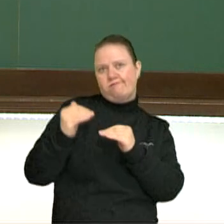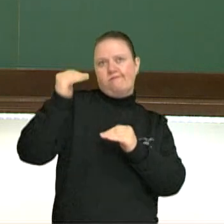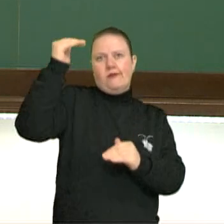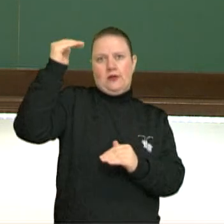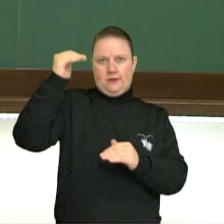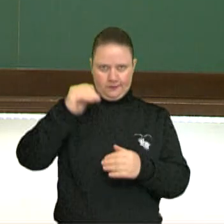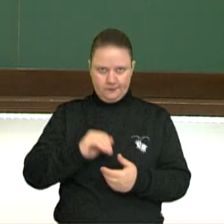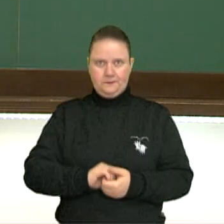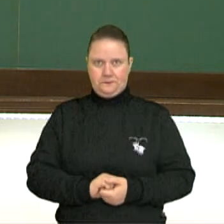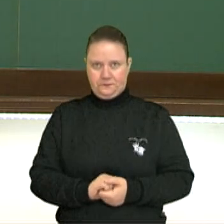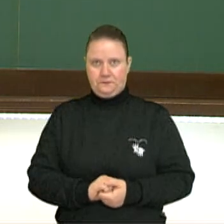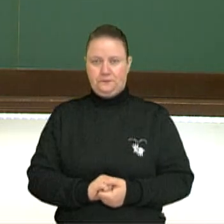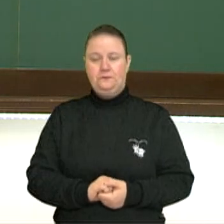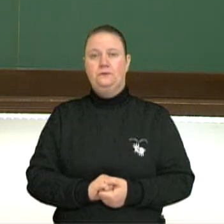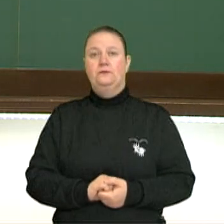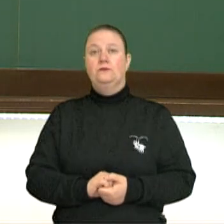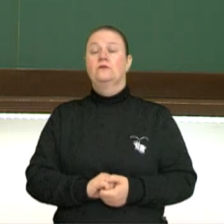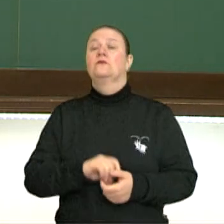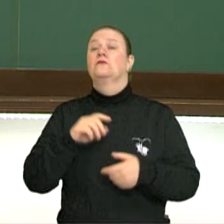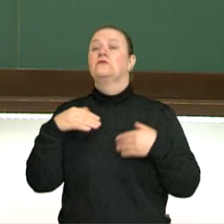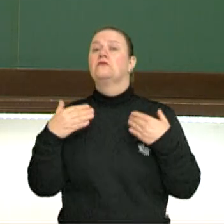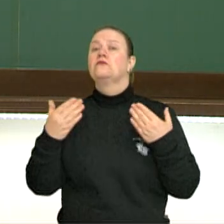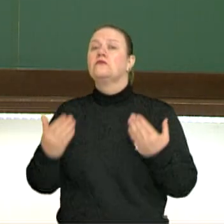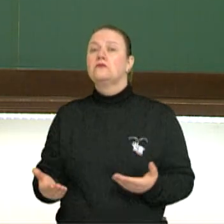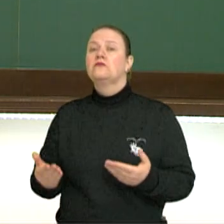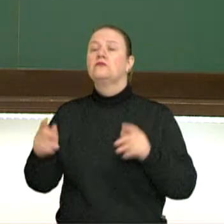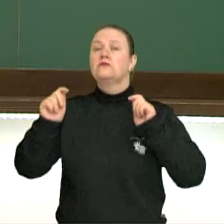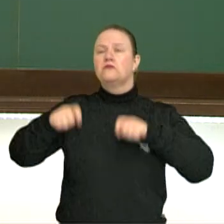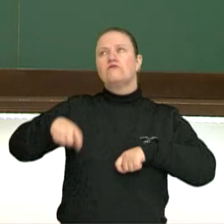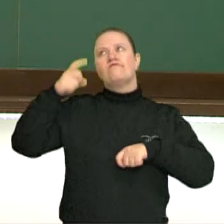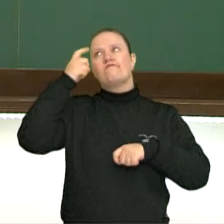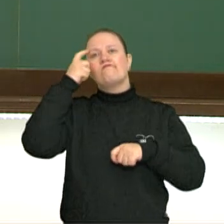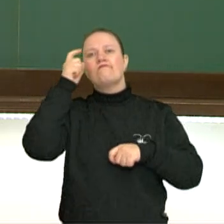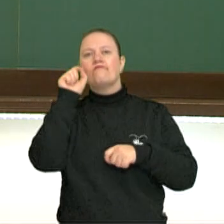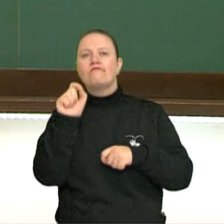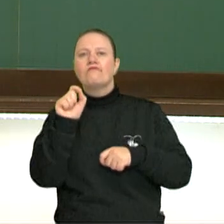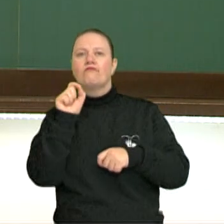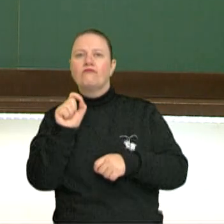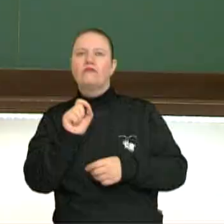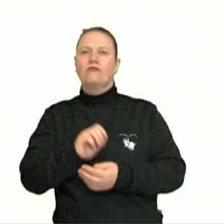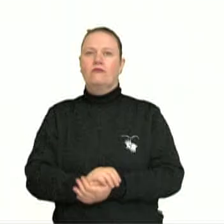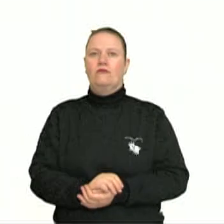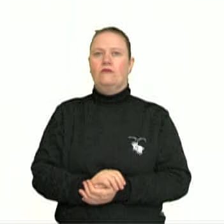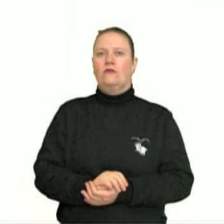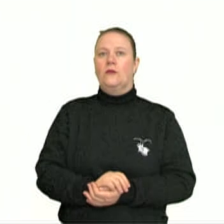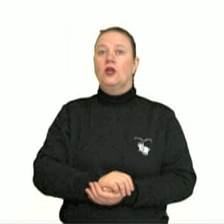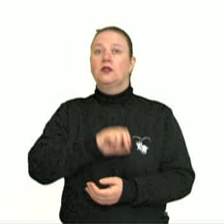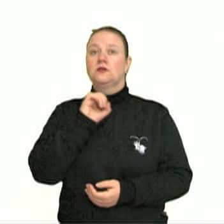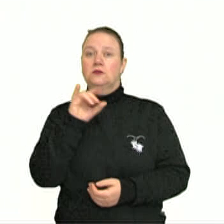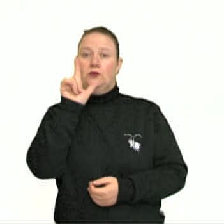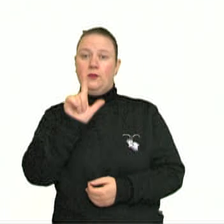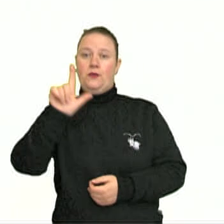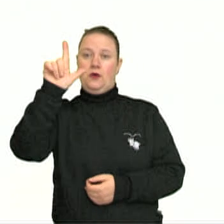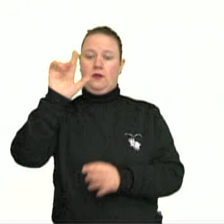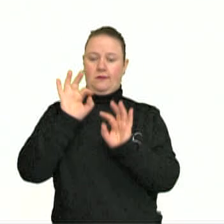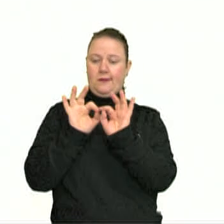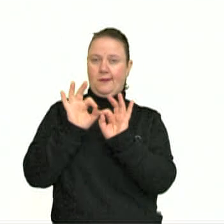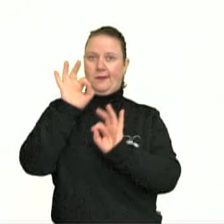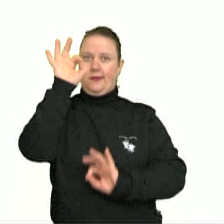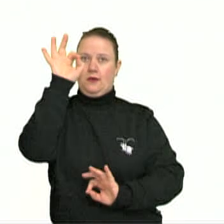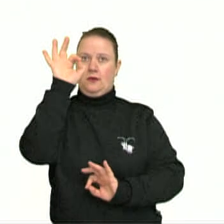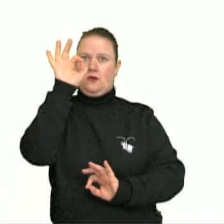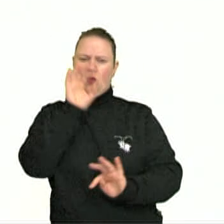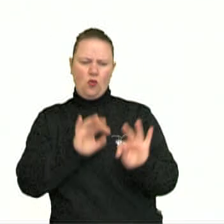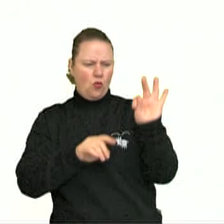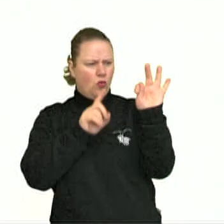certo? E com isso, a gente pode pensar no seguinte: se o L aumentar, logo o T